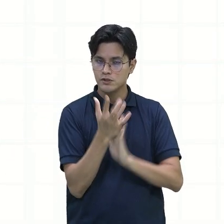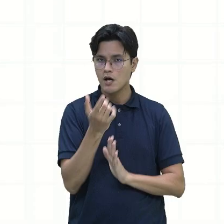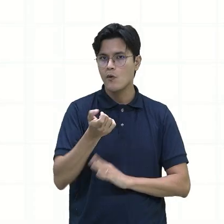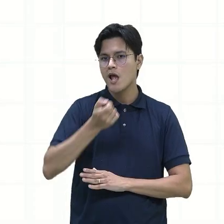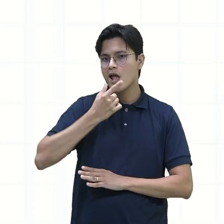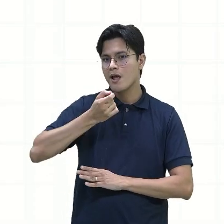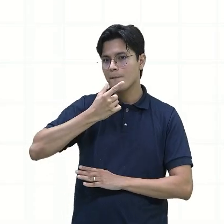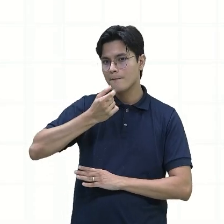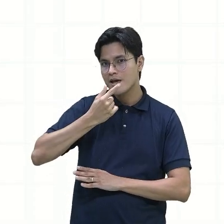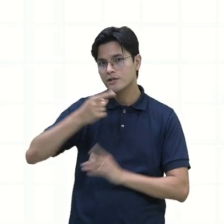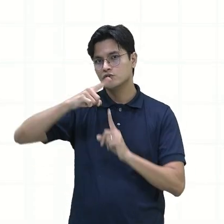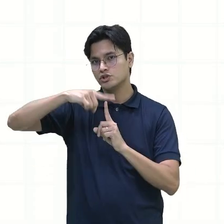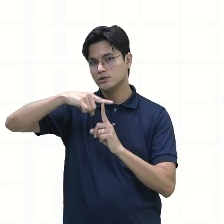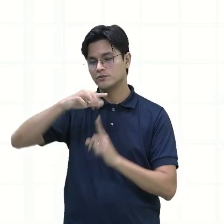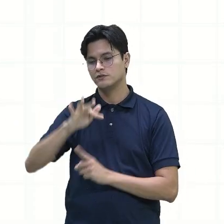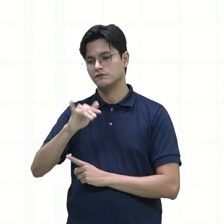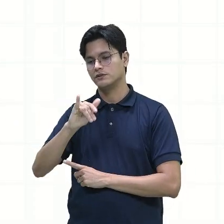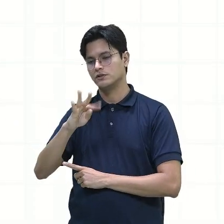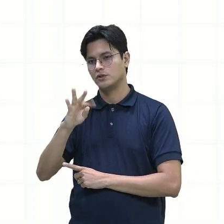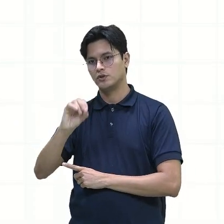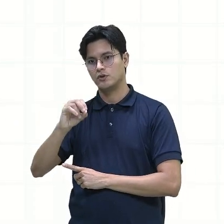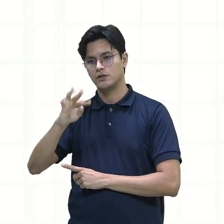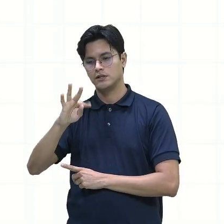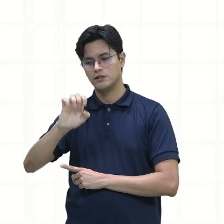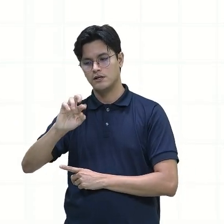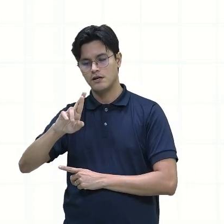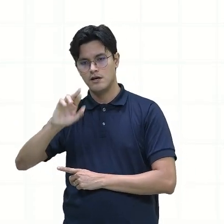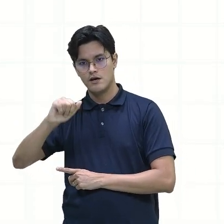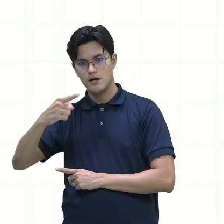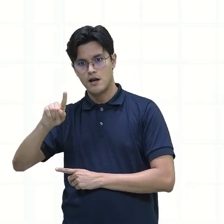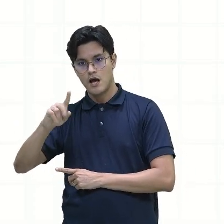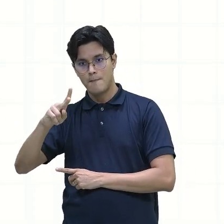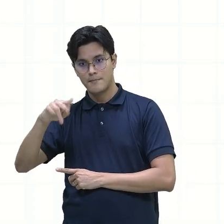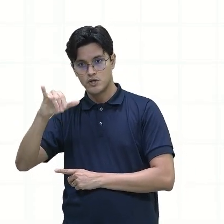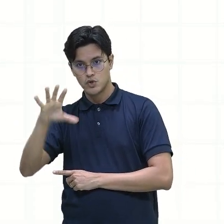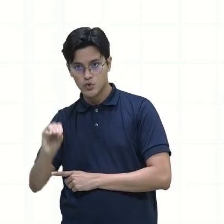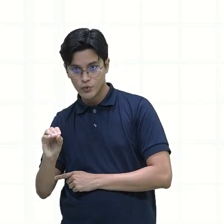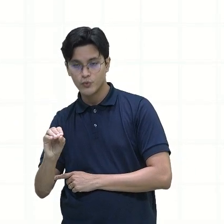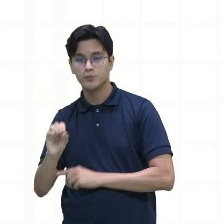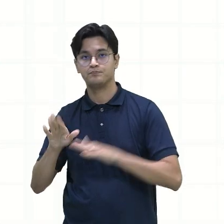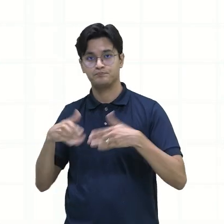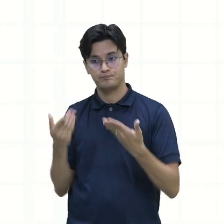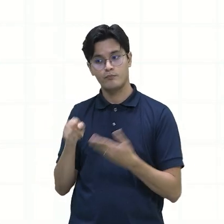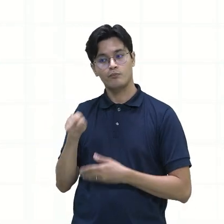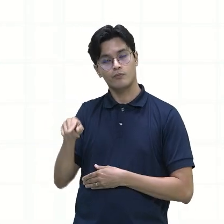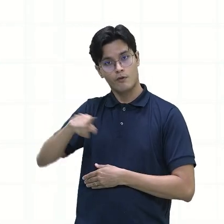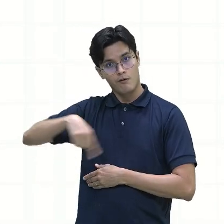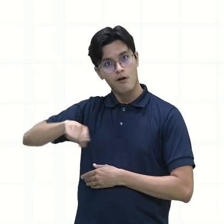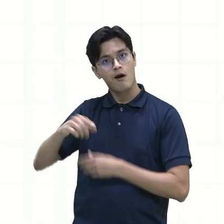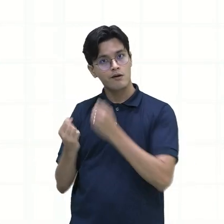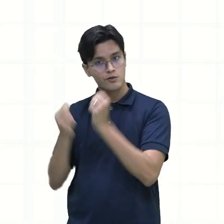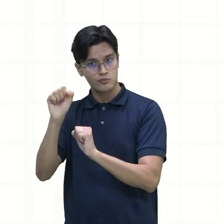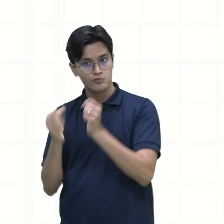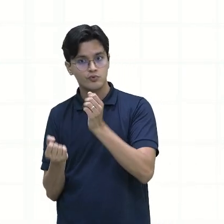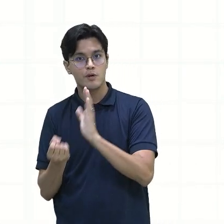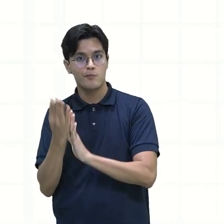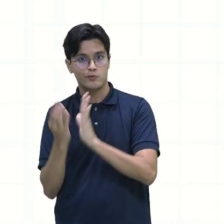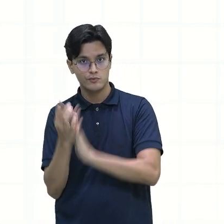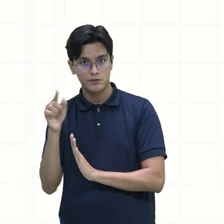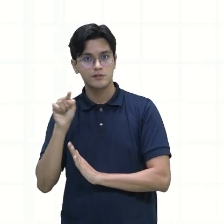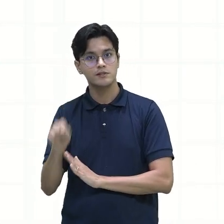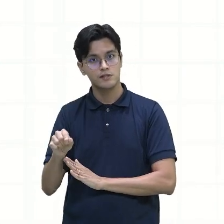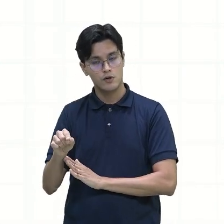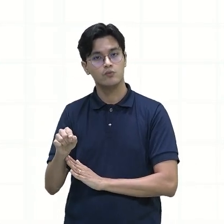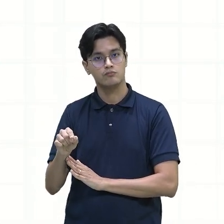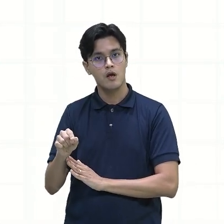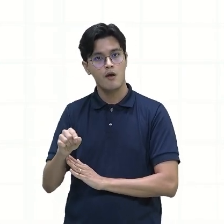fitoterápicos. Isso é renda para comunidades, né, e isso é uma forma de transferir, né, de modo